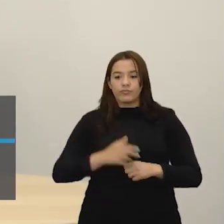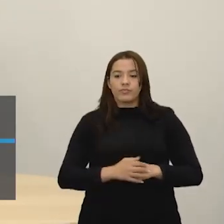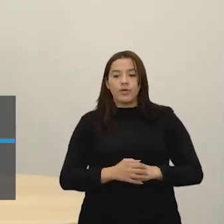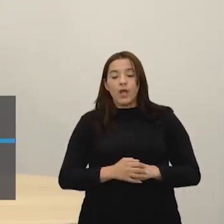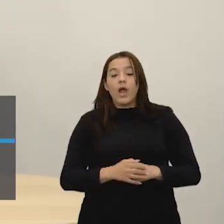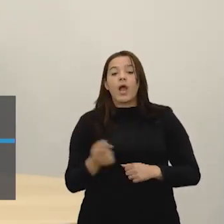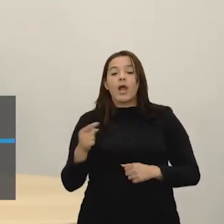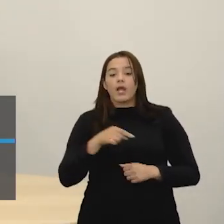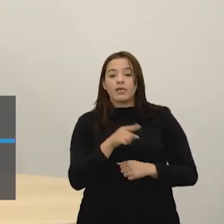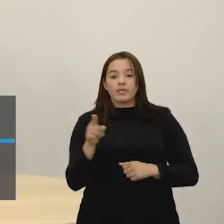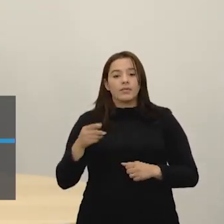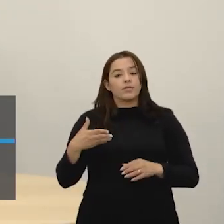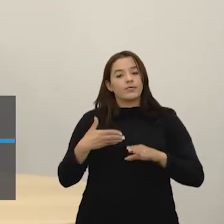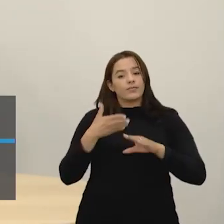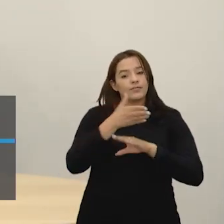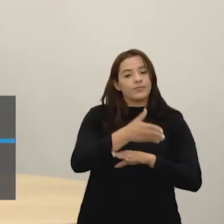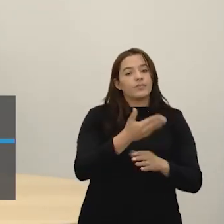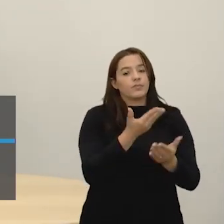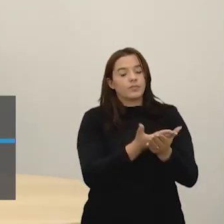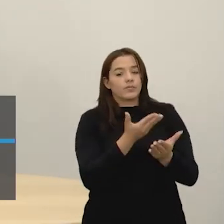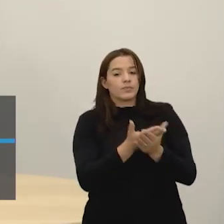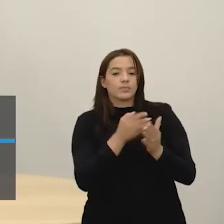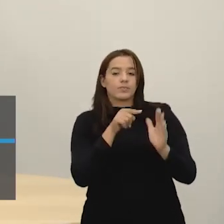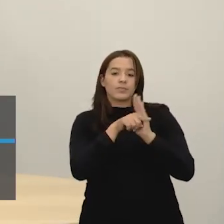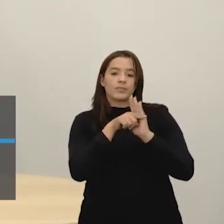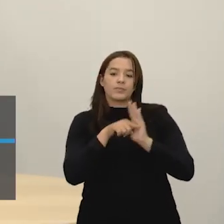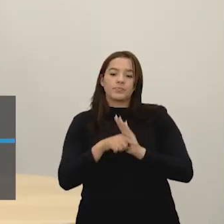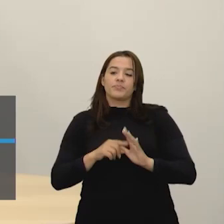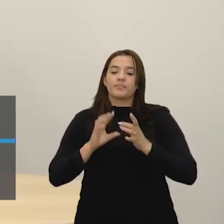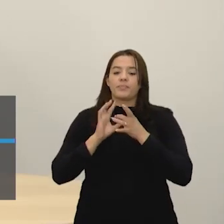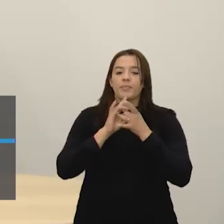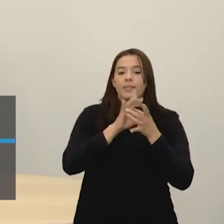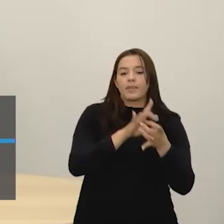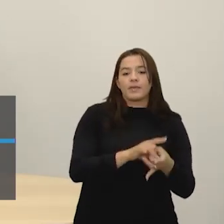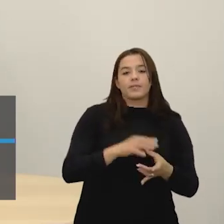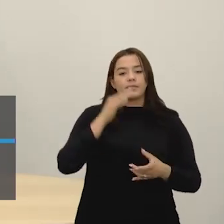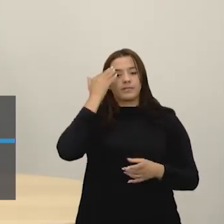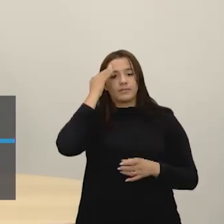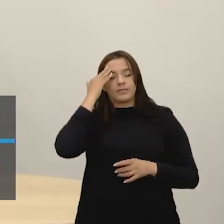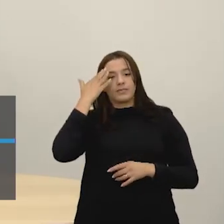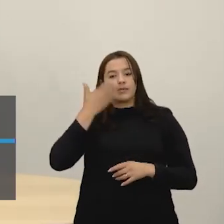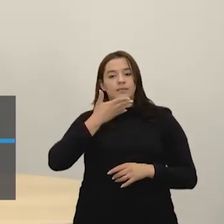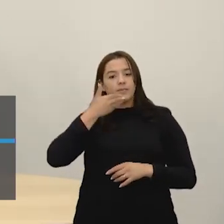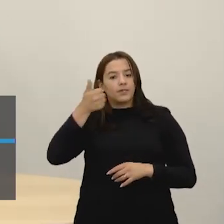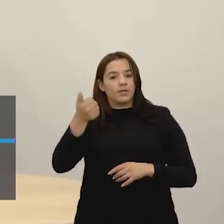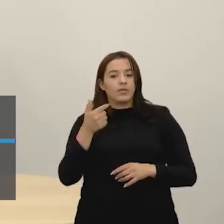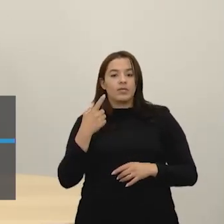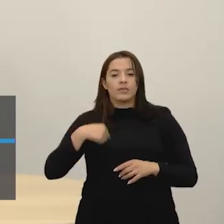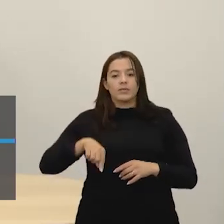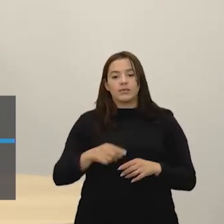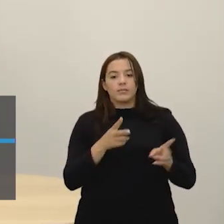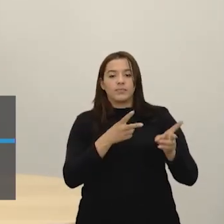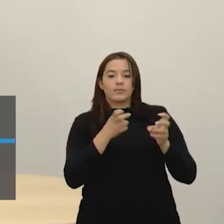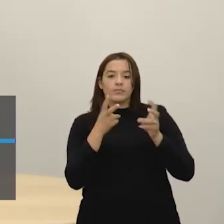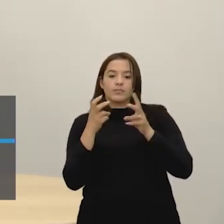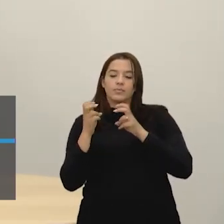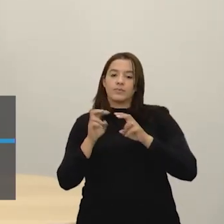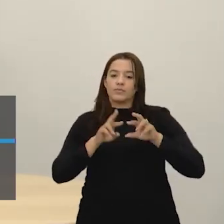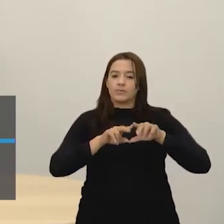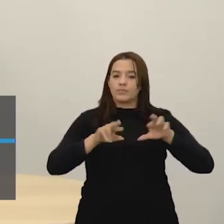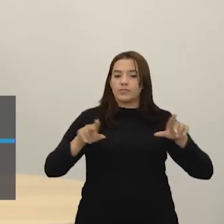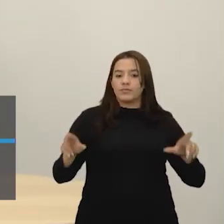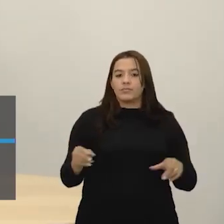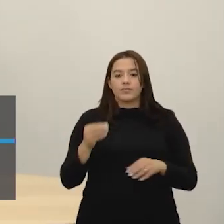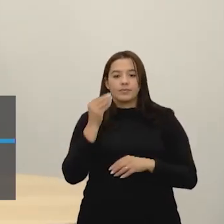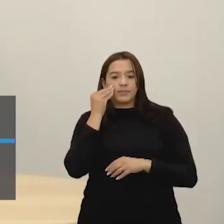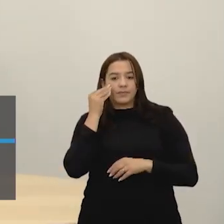fui ao Chile para estudar um pouco essa história, esse contexto, entender um pouco isso melhor. E aí fui percebendo diversas coisas conforme